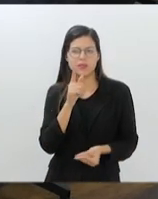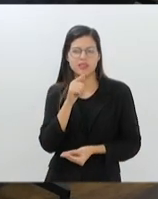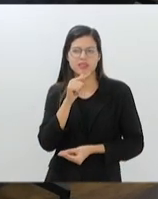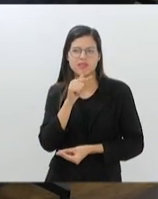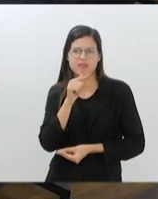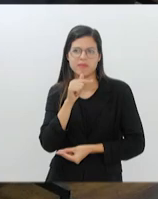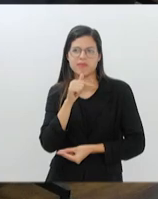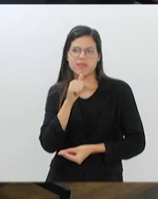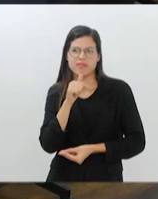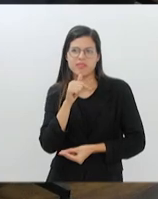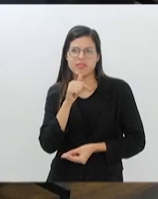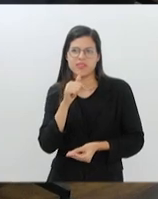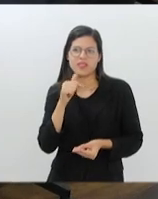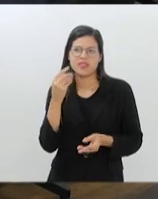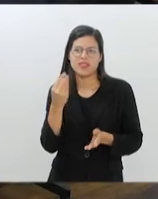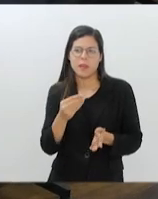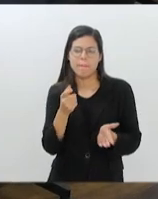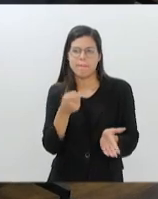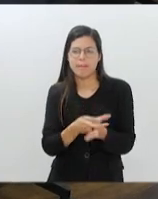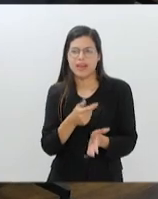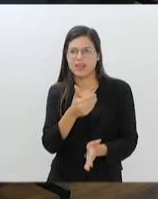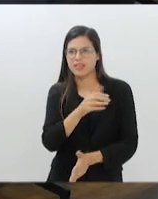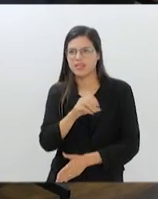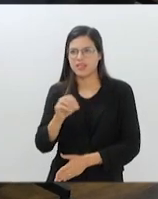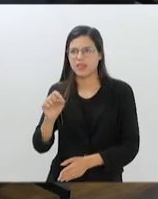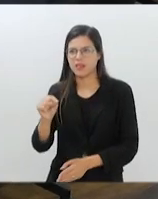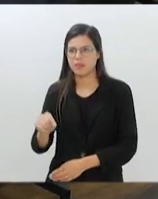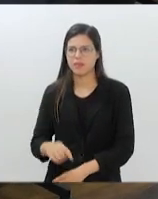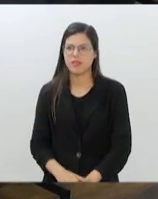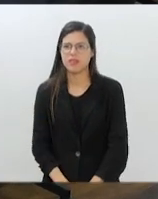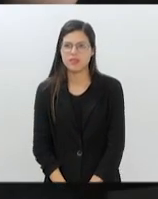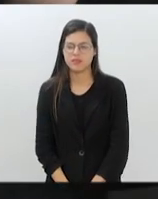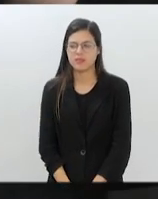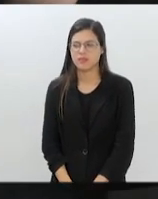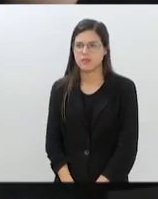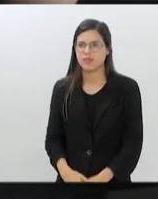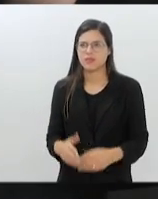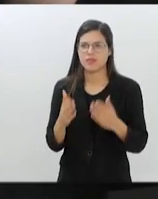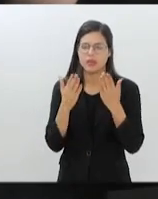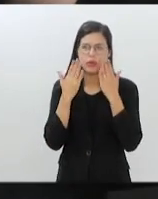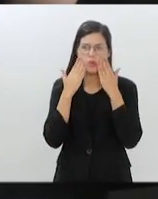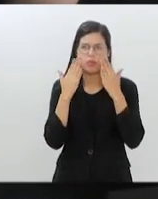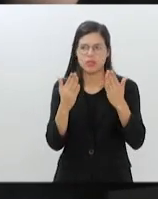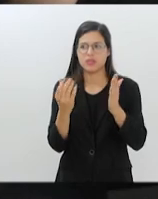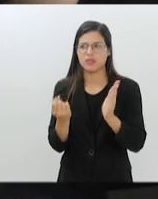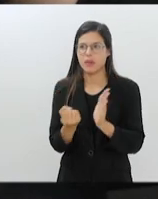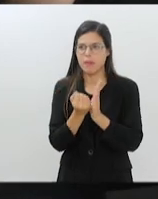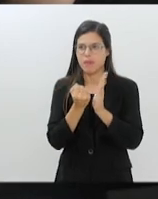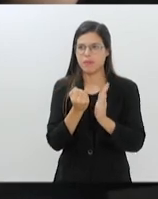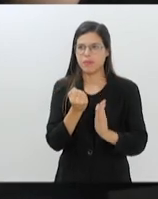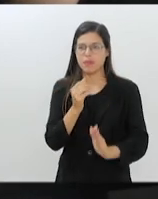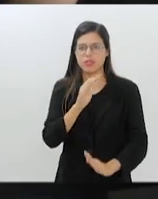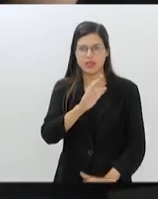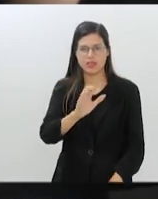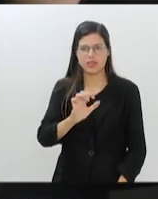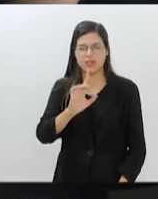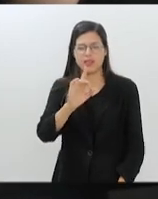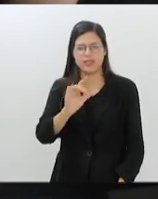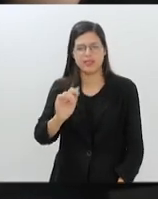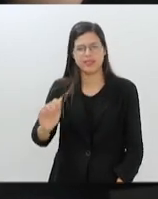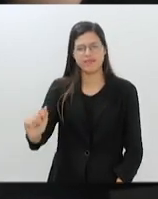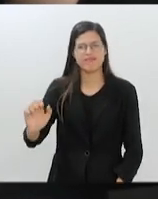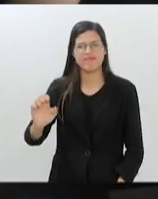água ainda bota 100.000 não a gente teve uma exposição da marca lá teve uma exposição da marca para mostrar que a cedade Tá viva para dialogar